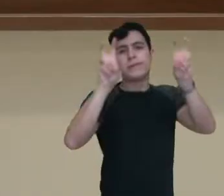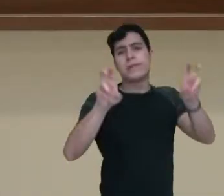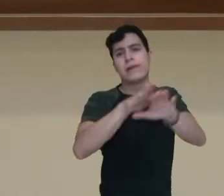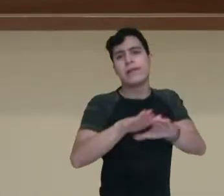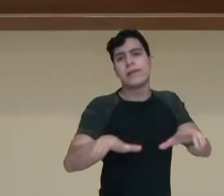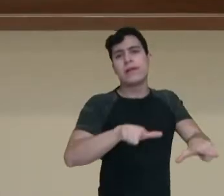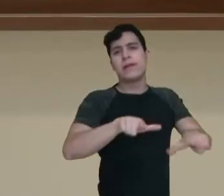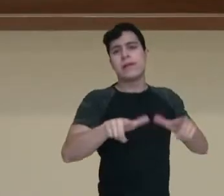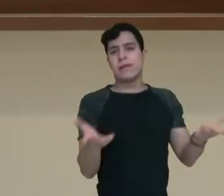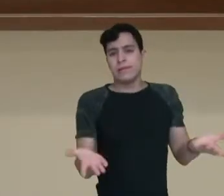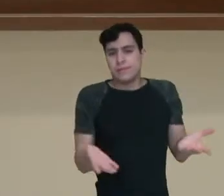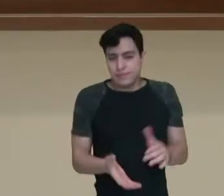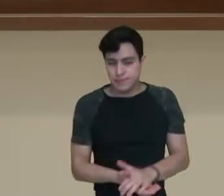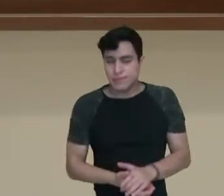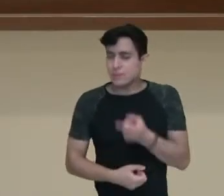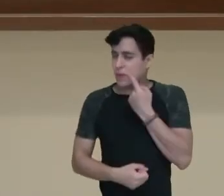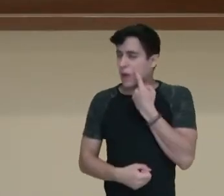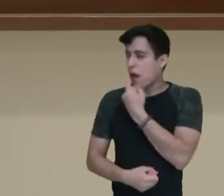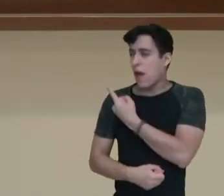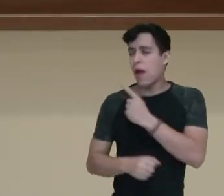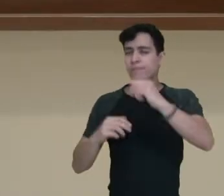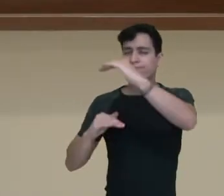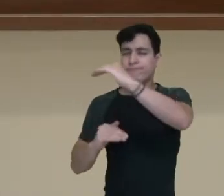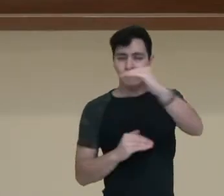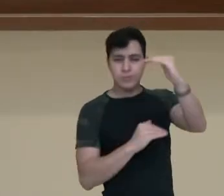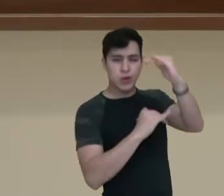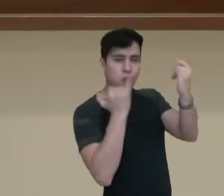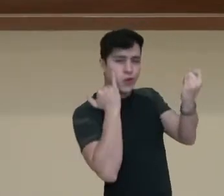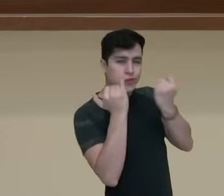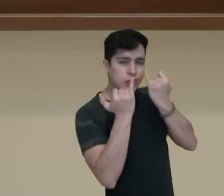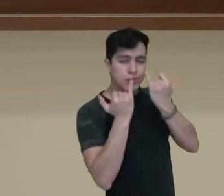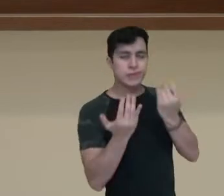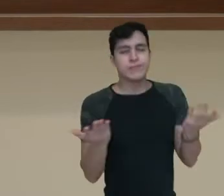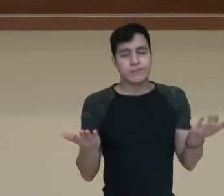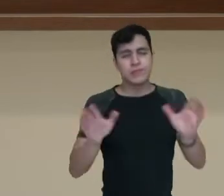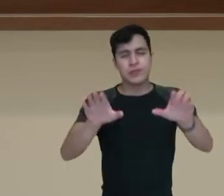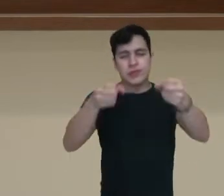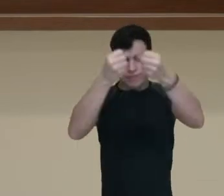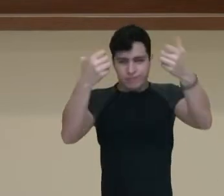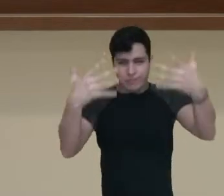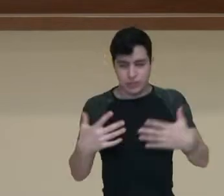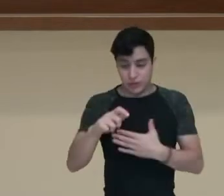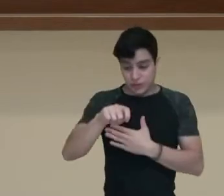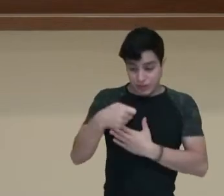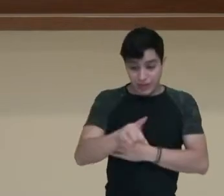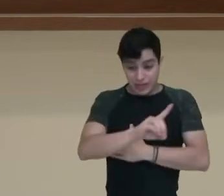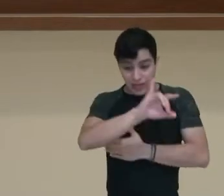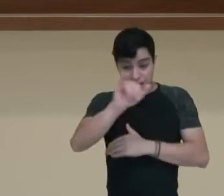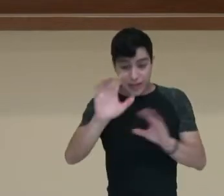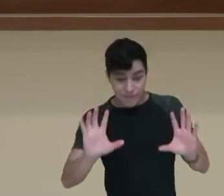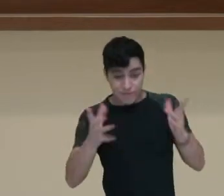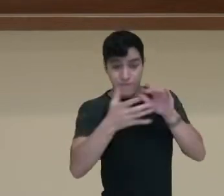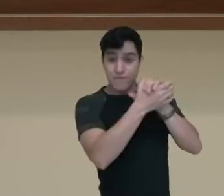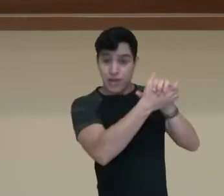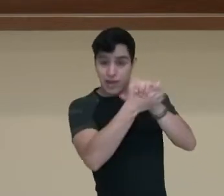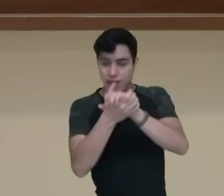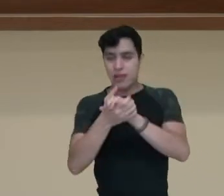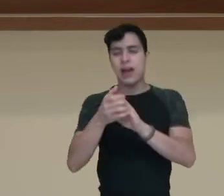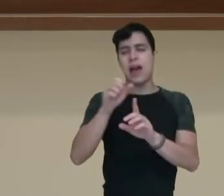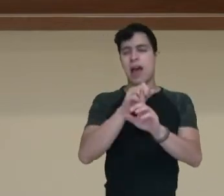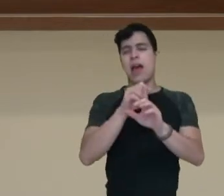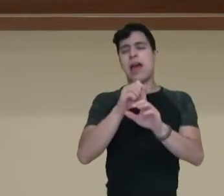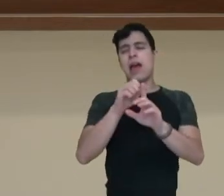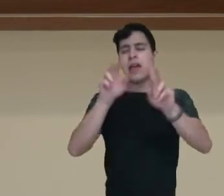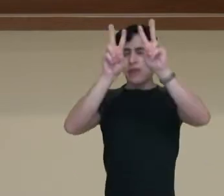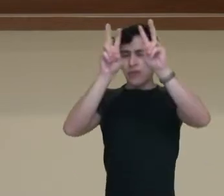o assunto? Então, o que você precisa saber sobre isso? Nós falamos então da data comemorativa que a Organização Internacional